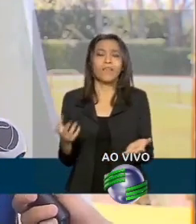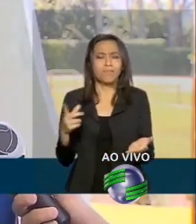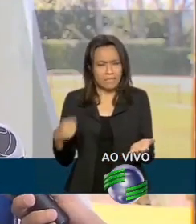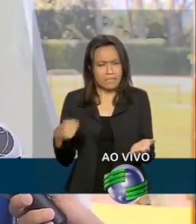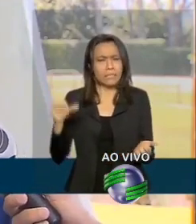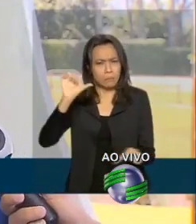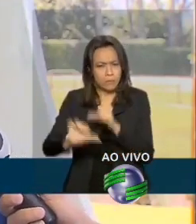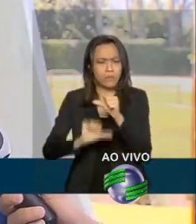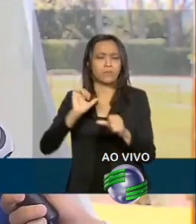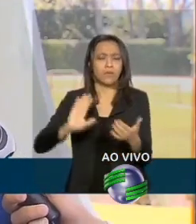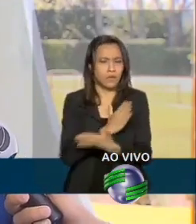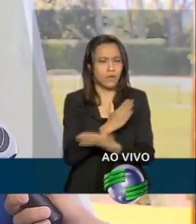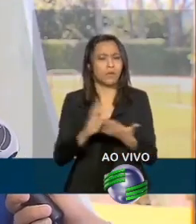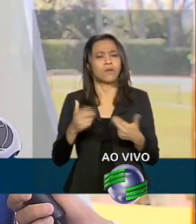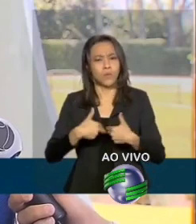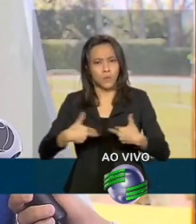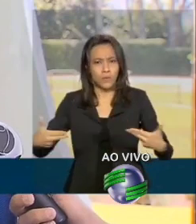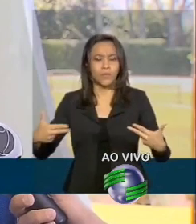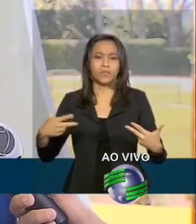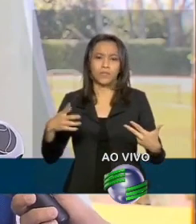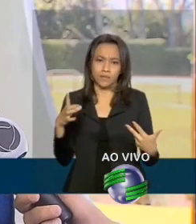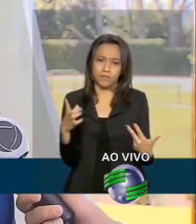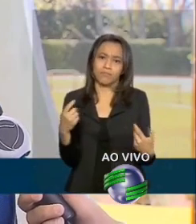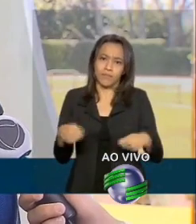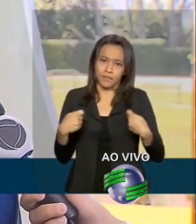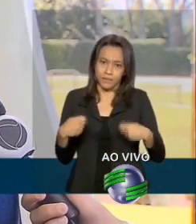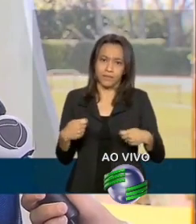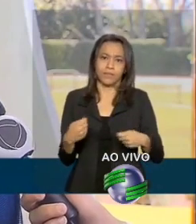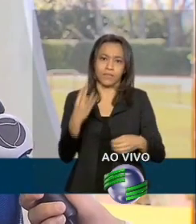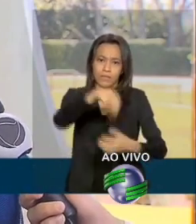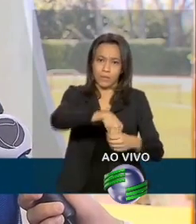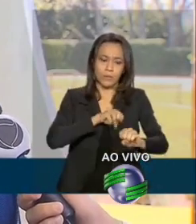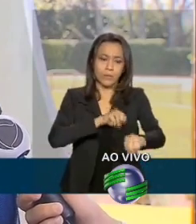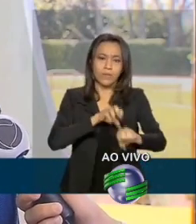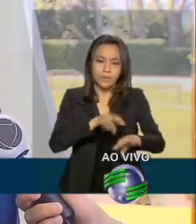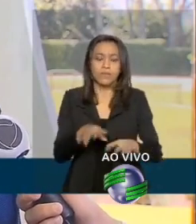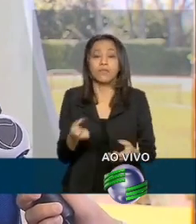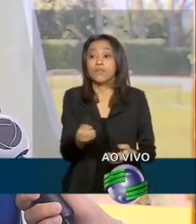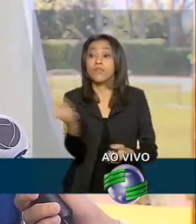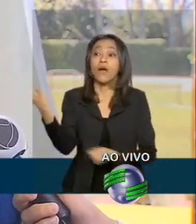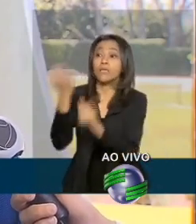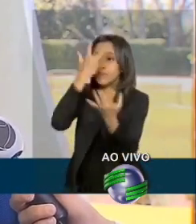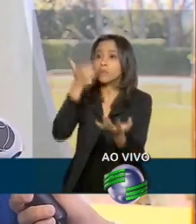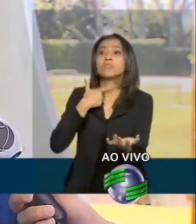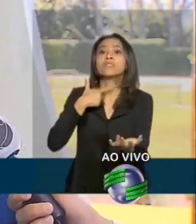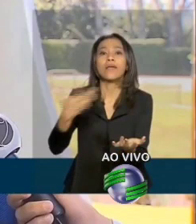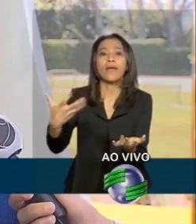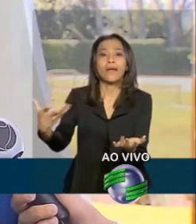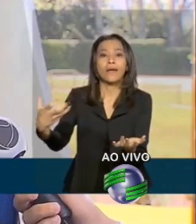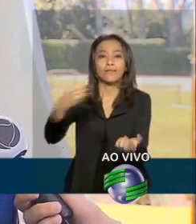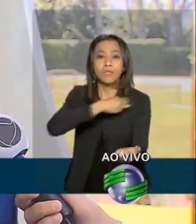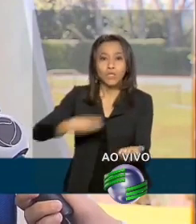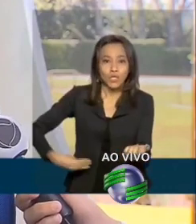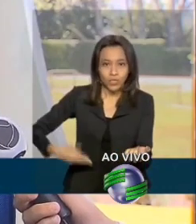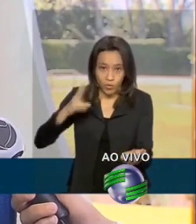mudada, ainda existe um certo aparelhamento. E muitas pessoas como querem ser ministro, né, para colaborar com o futuro do Brasil, mas